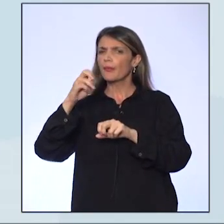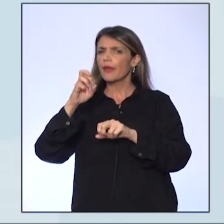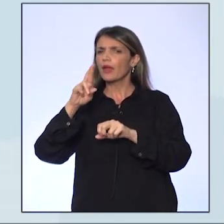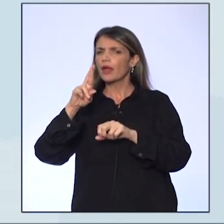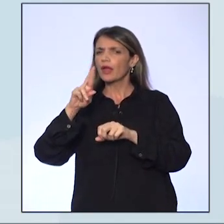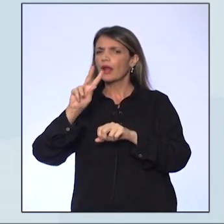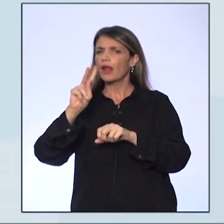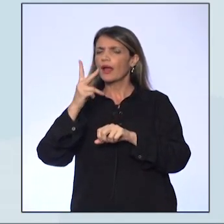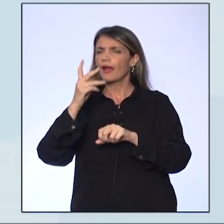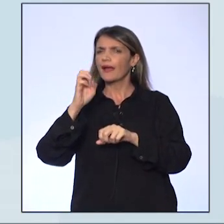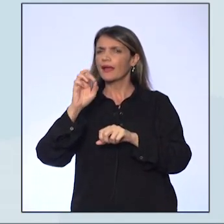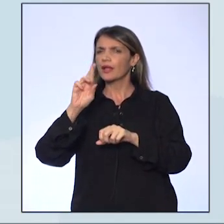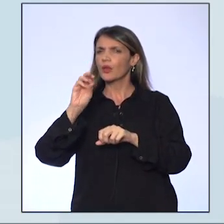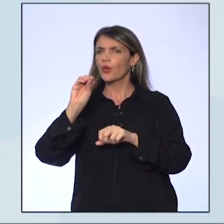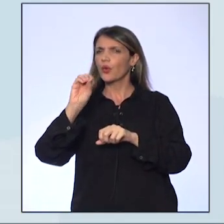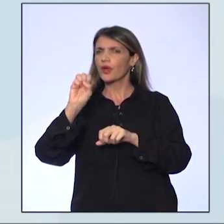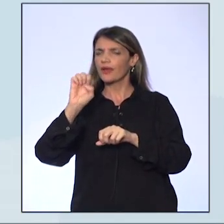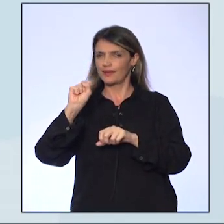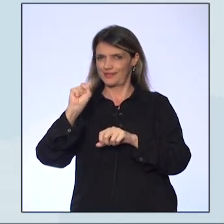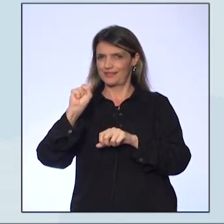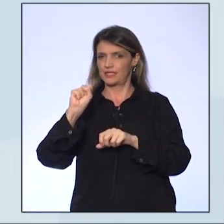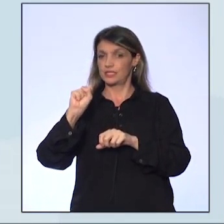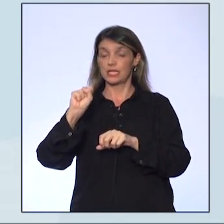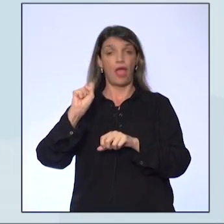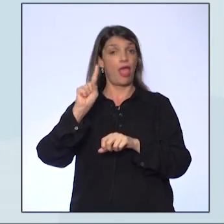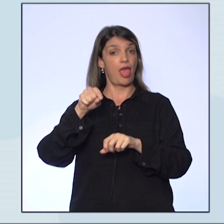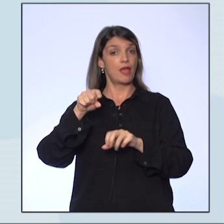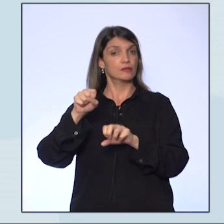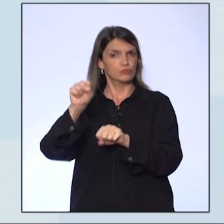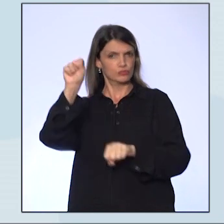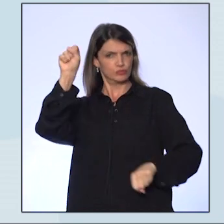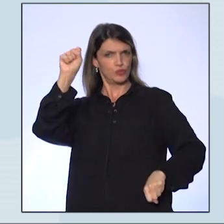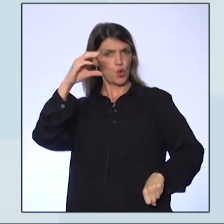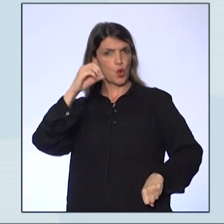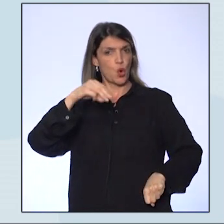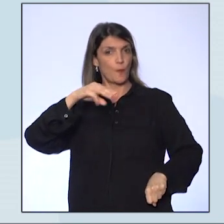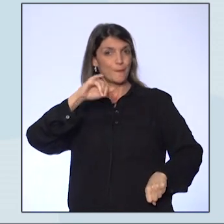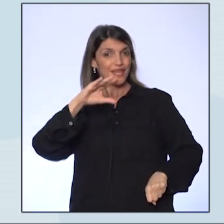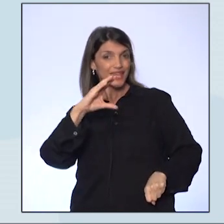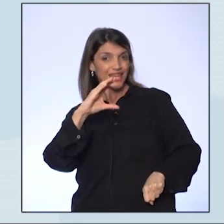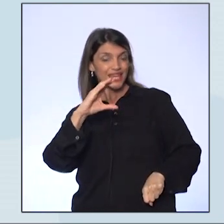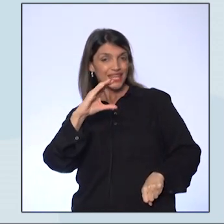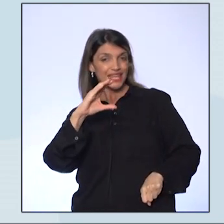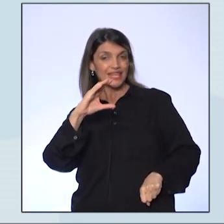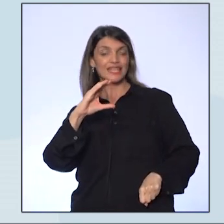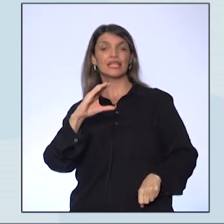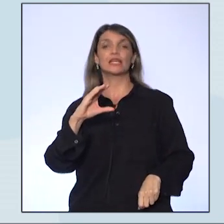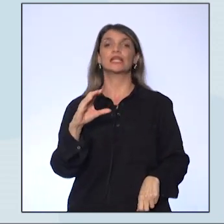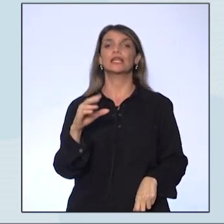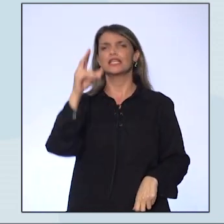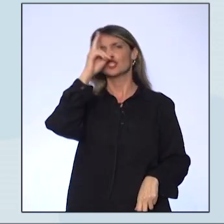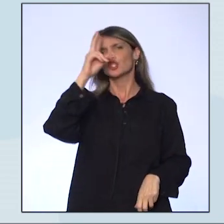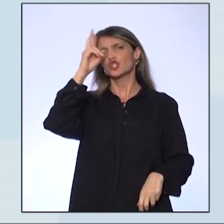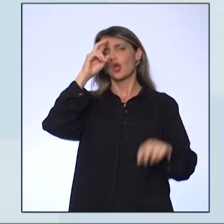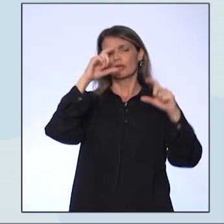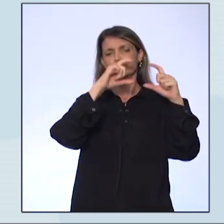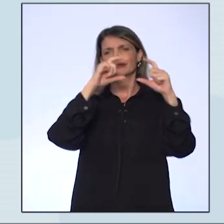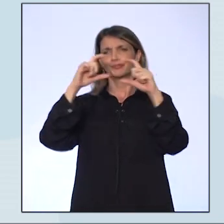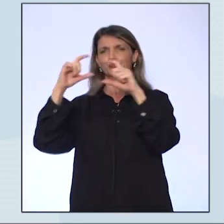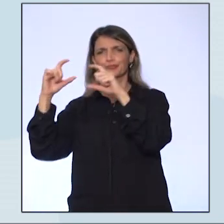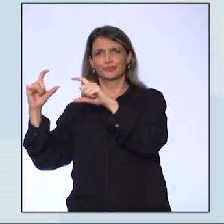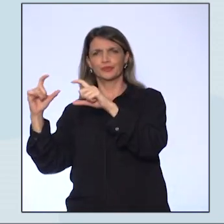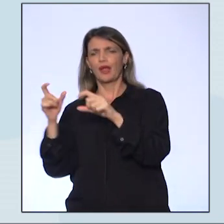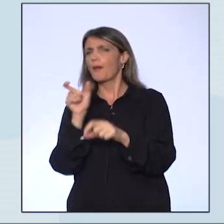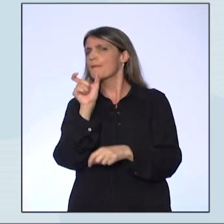Contest. Superhero, nós já falamos que é super-herói. Comic vem da palavra comic strip, história em quadrinho. E olha a